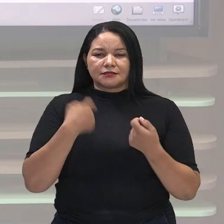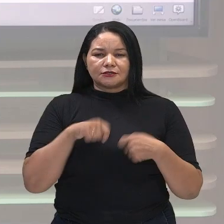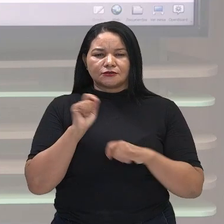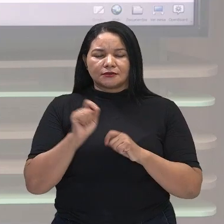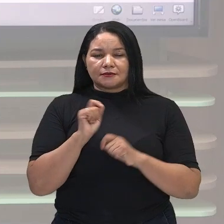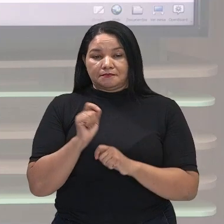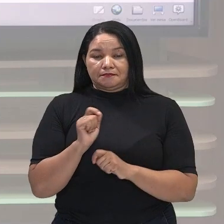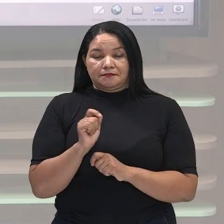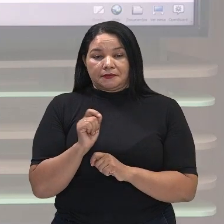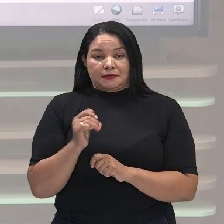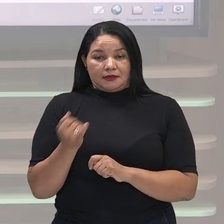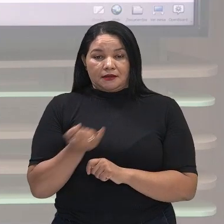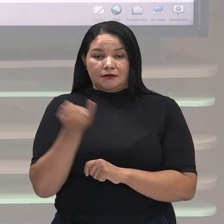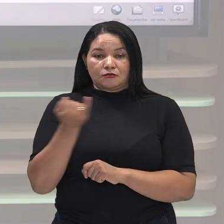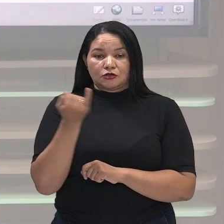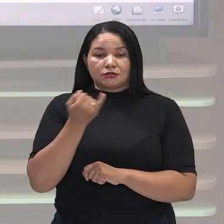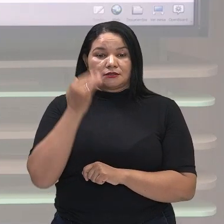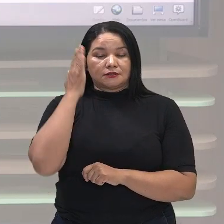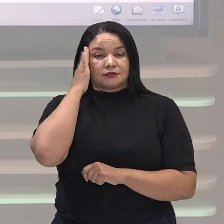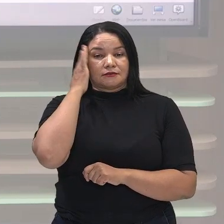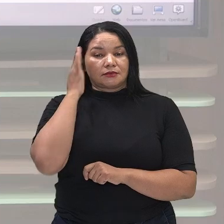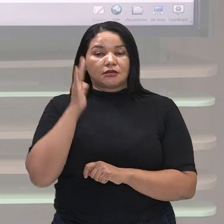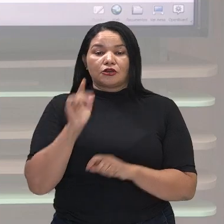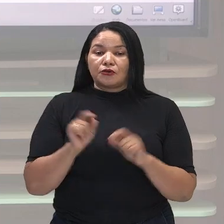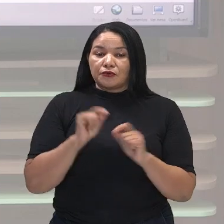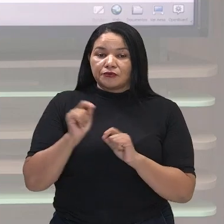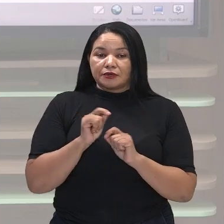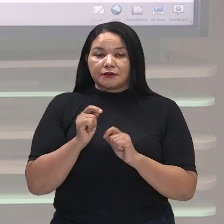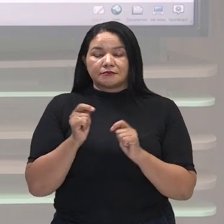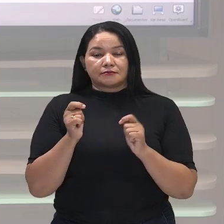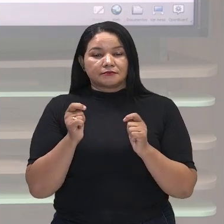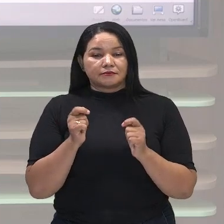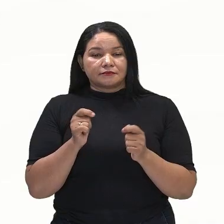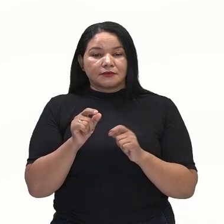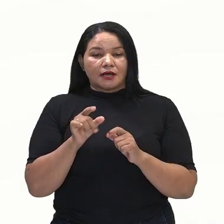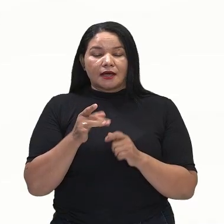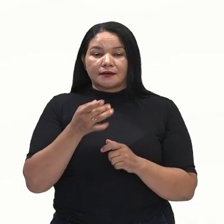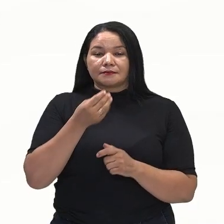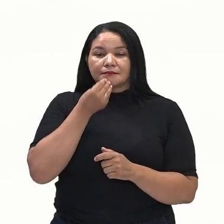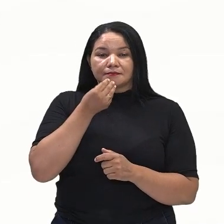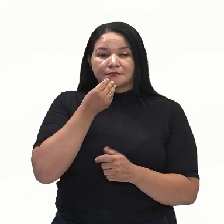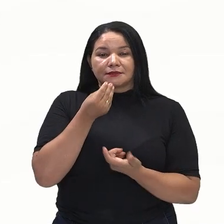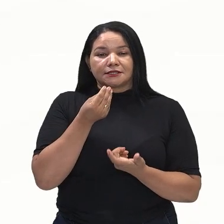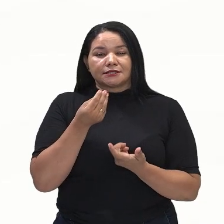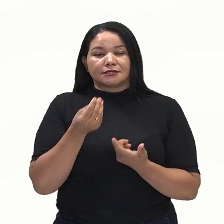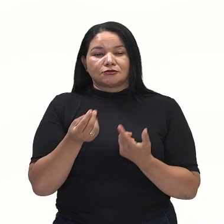gente saiba primeiro o que é um experimento aleatório. Então vem comigo aqui na tela.